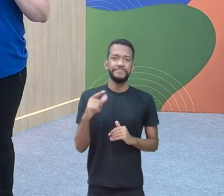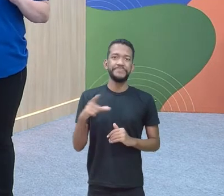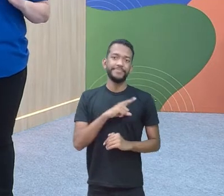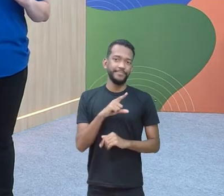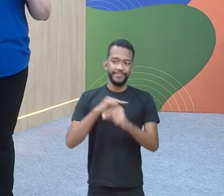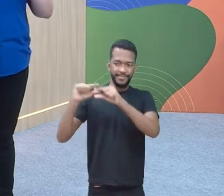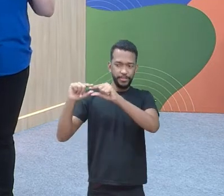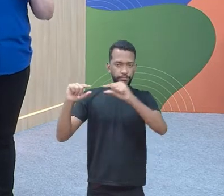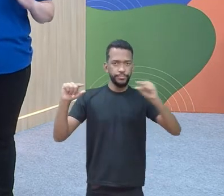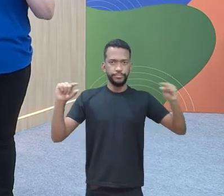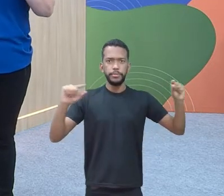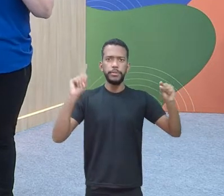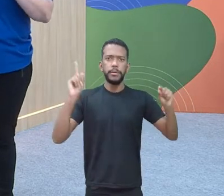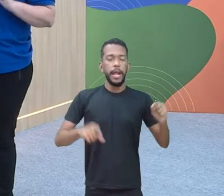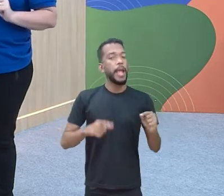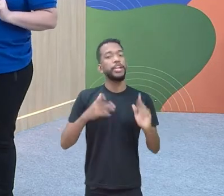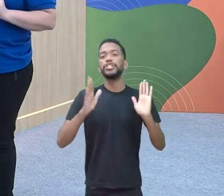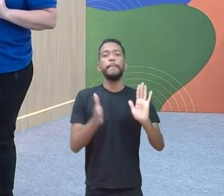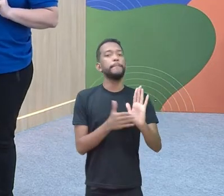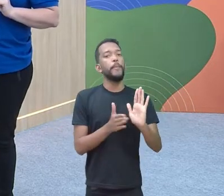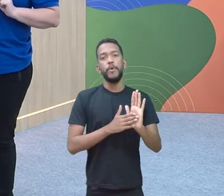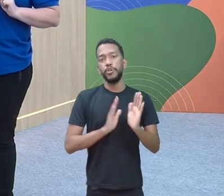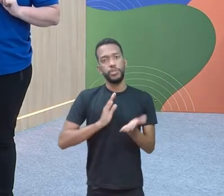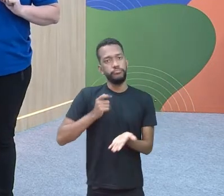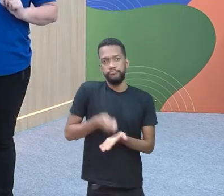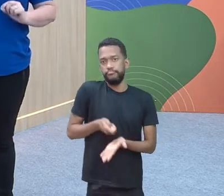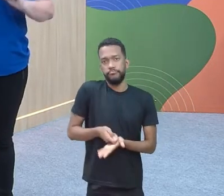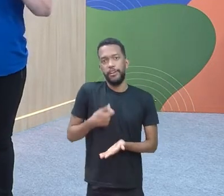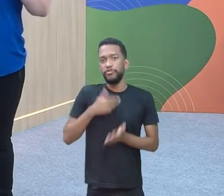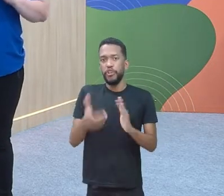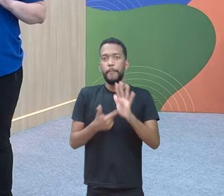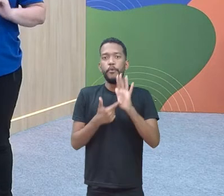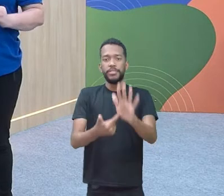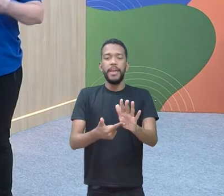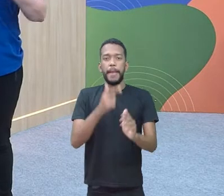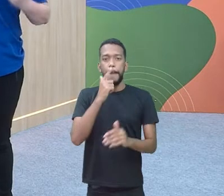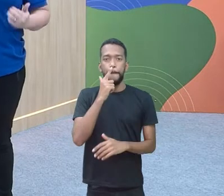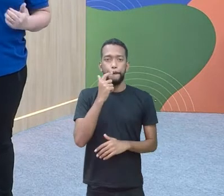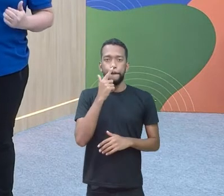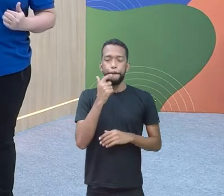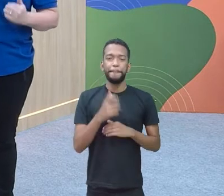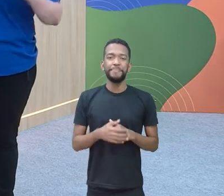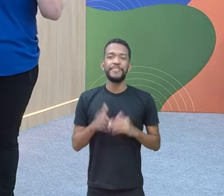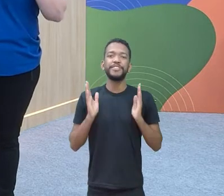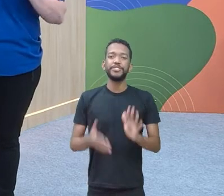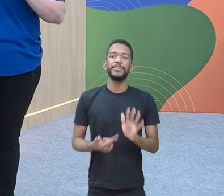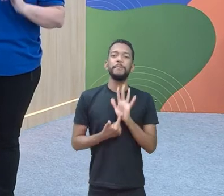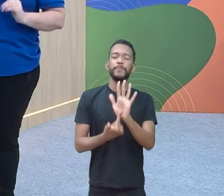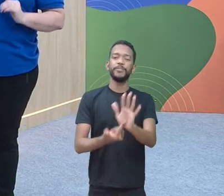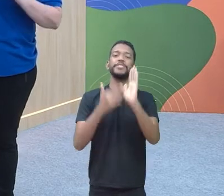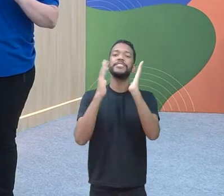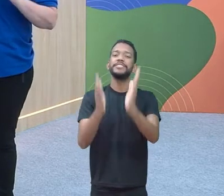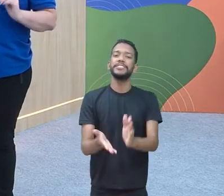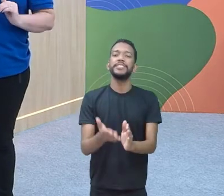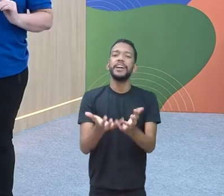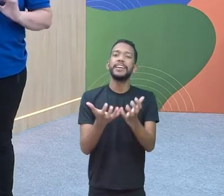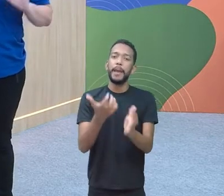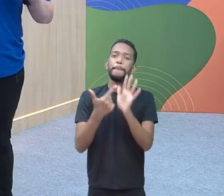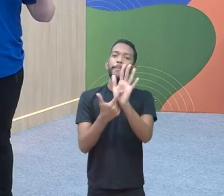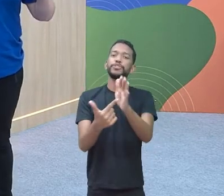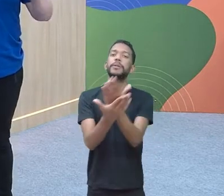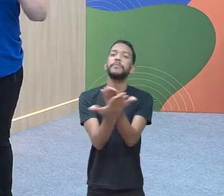colocada ali de forma proposital, porque eu gostaria de, logo em seguida, trabalhar e mostrar para